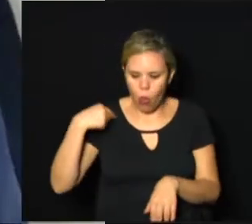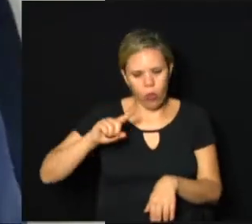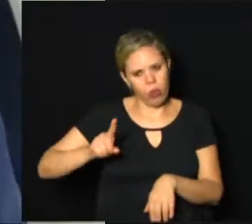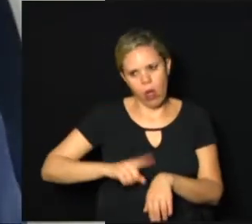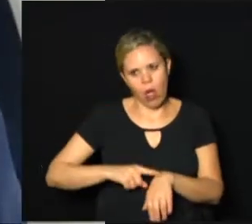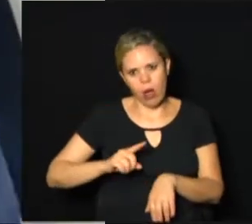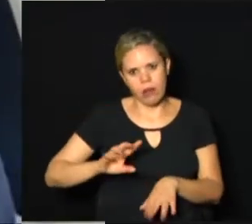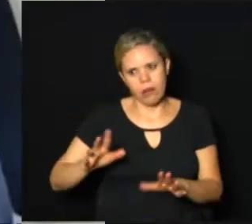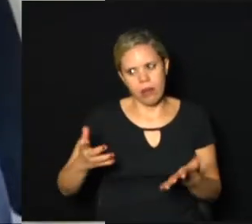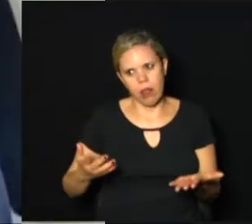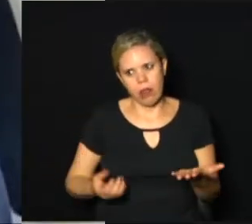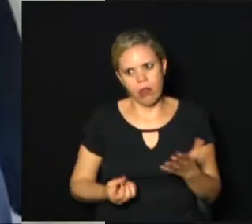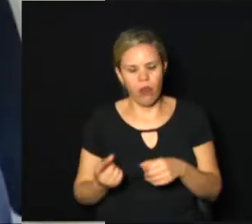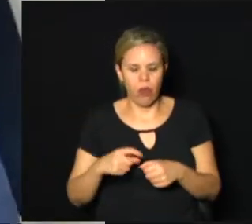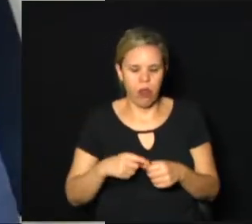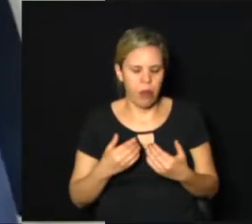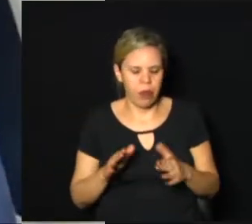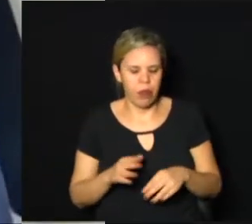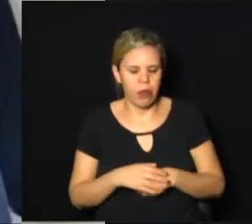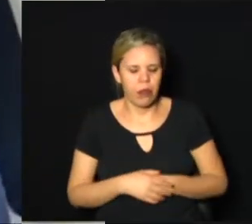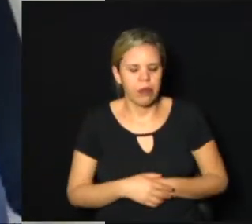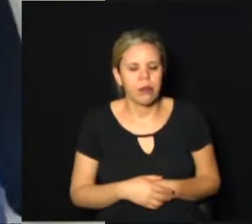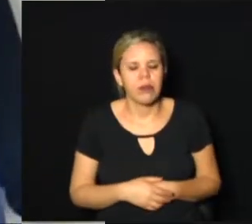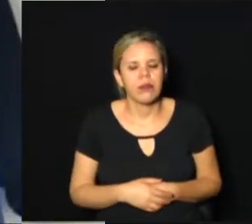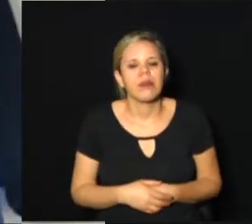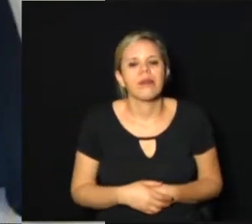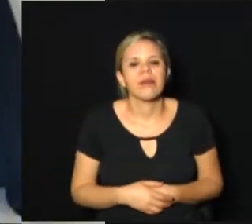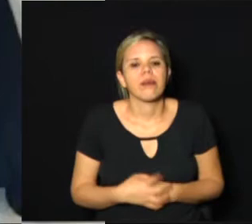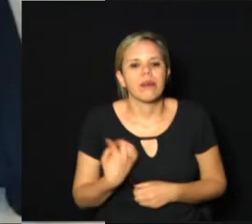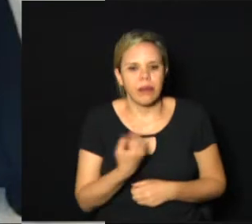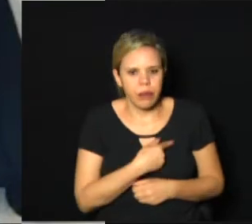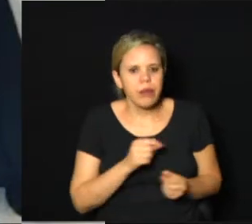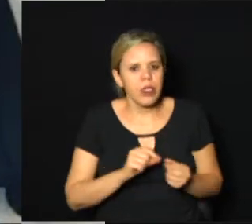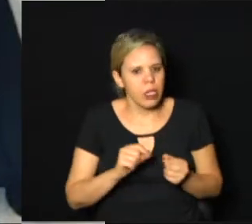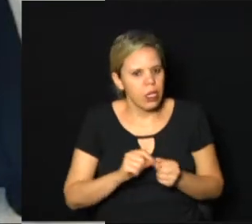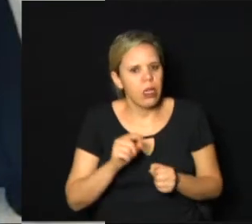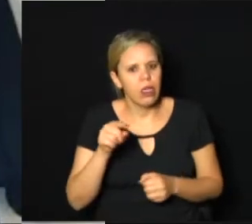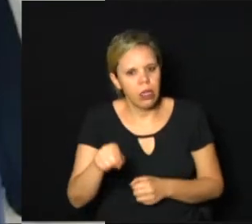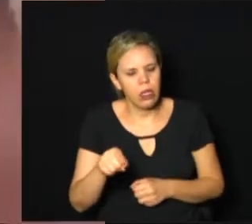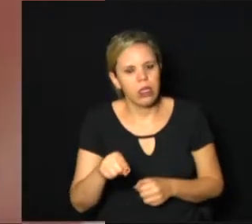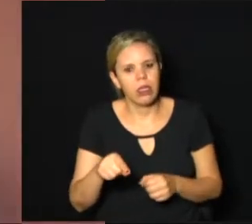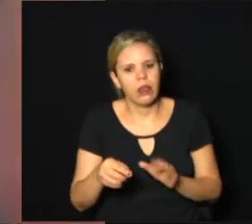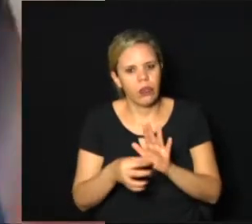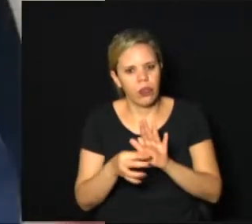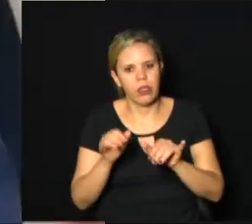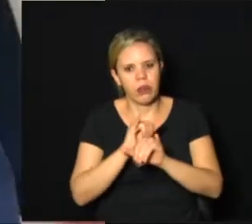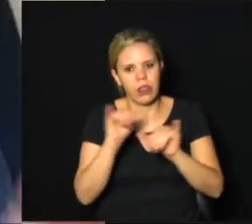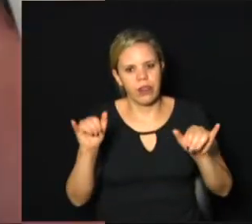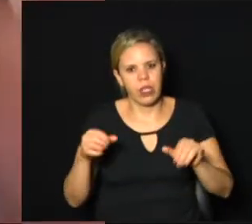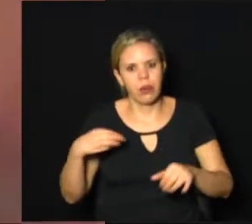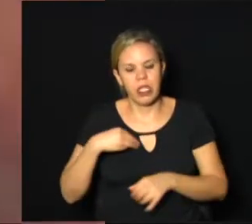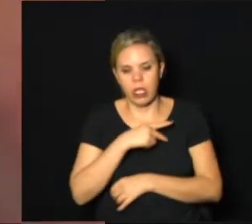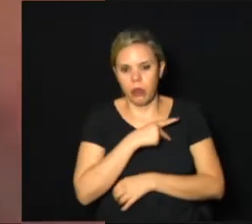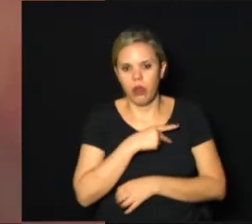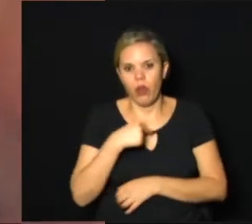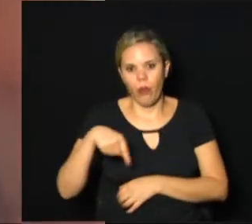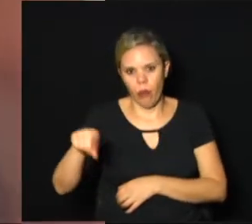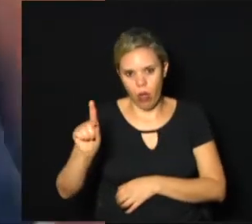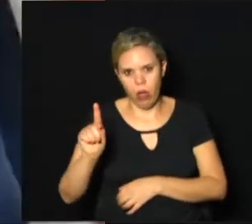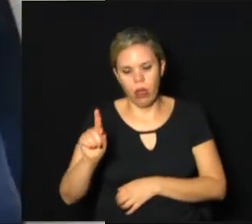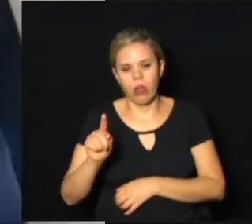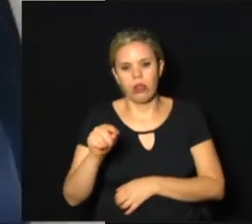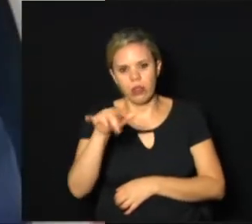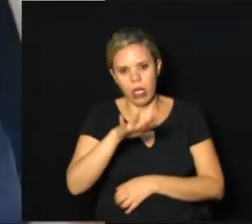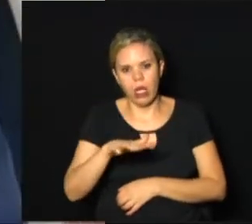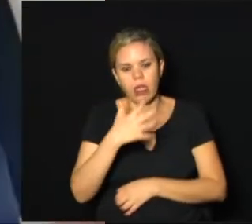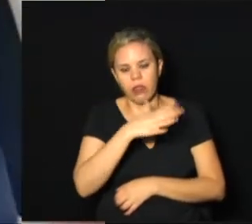hora certa. Então, a gente faz essa manifestação. Eu fui para o Ministério Público, foi para a área da